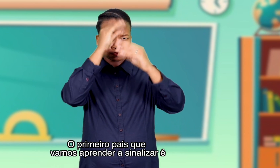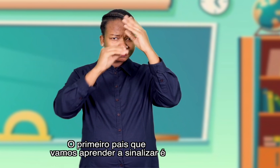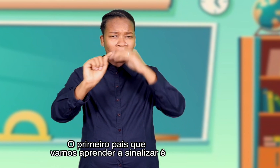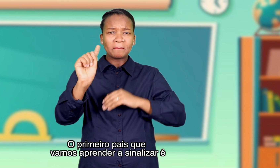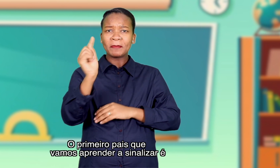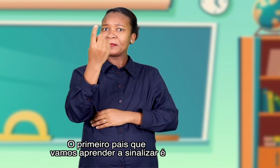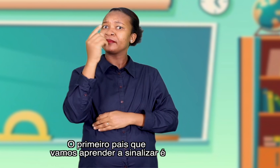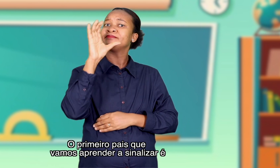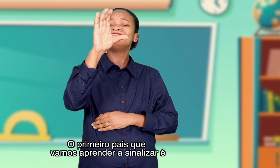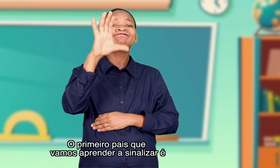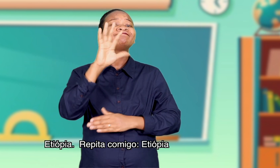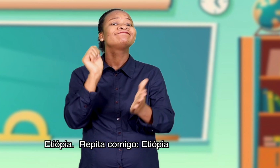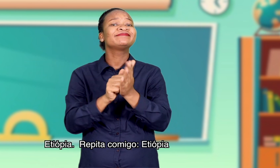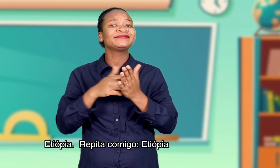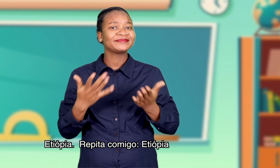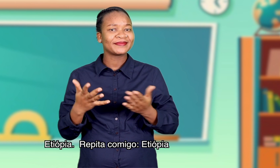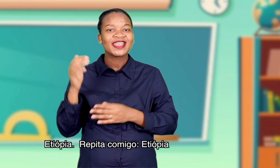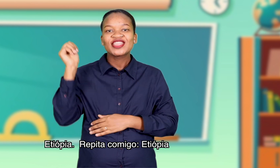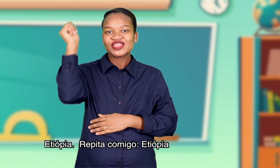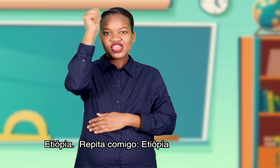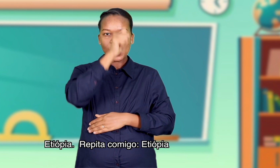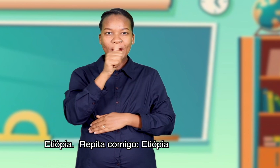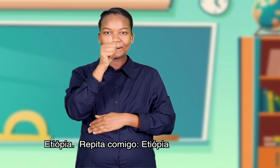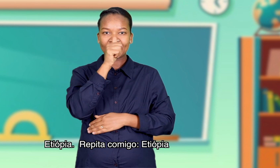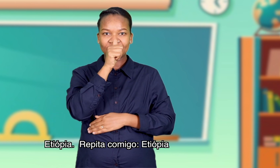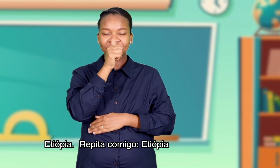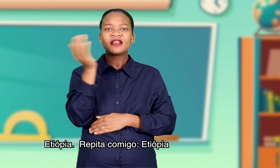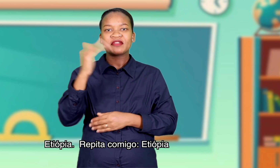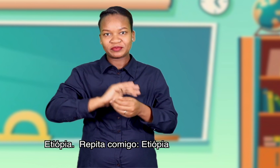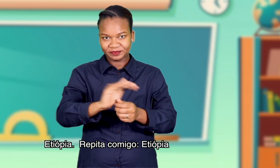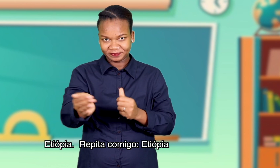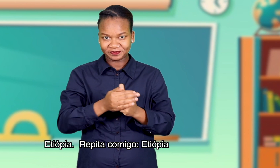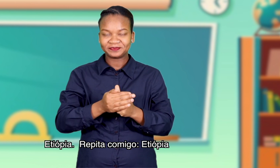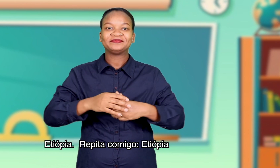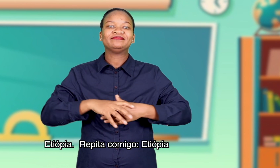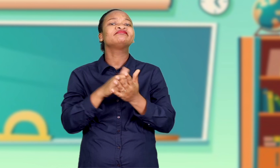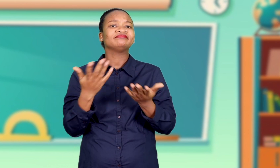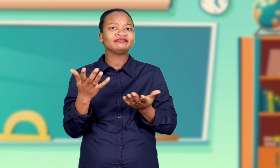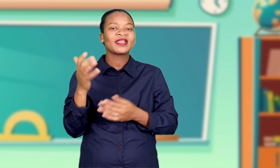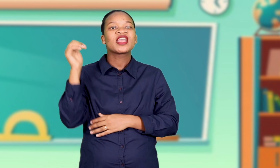aprender a sinalizar é Etiópia. Repita comigo.